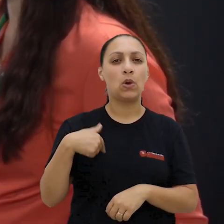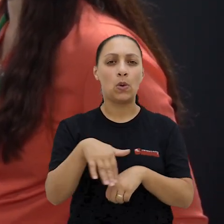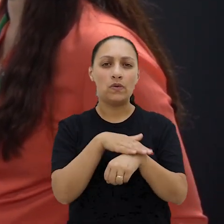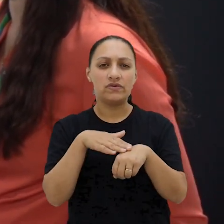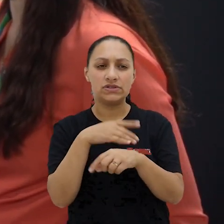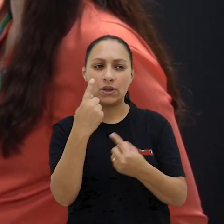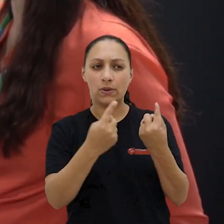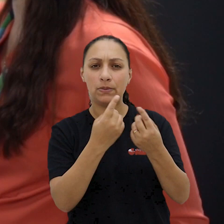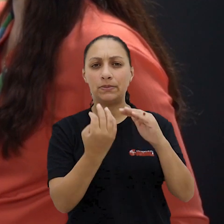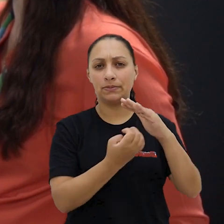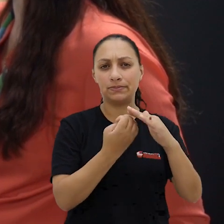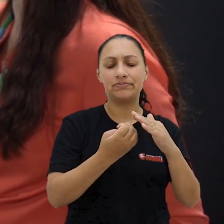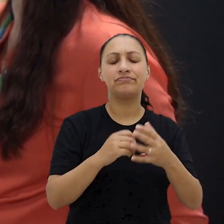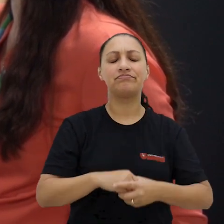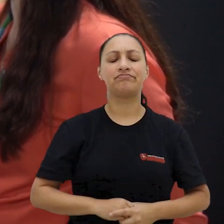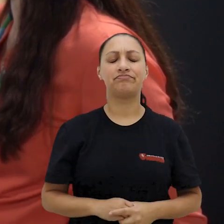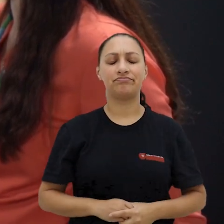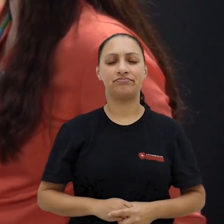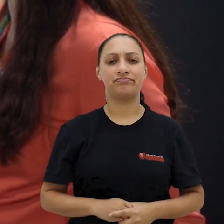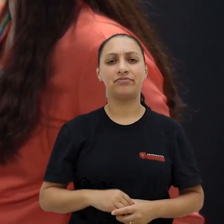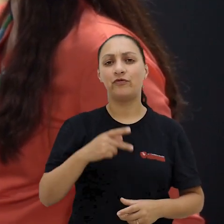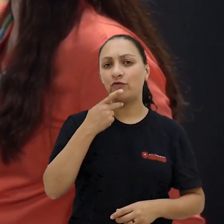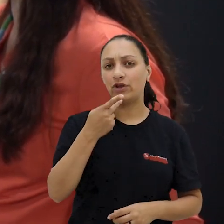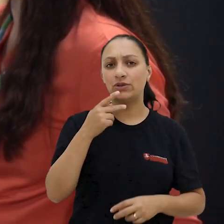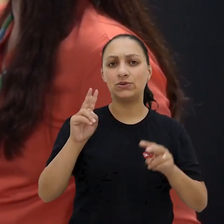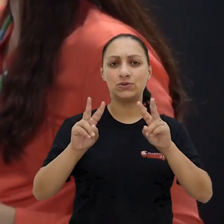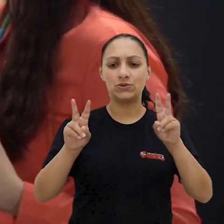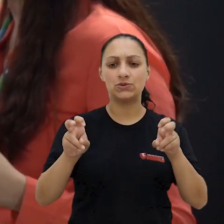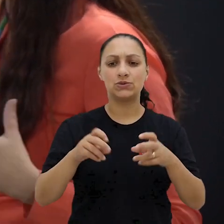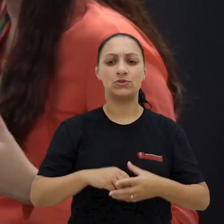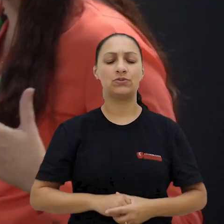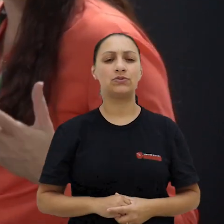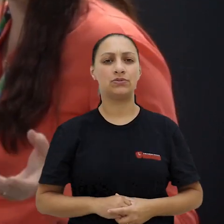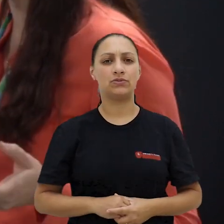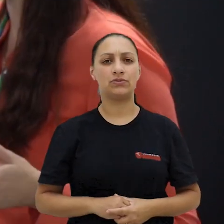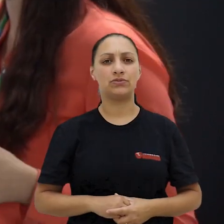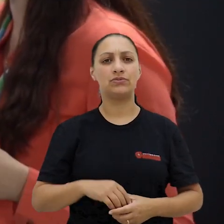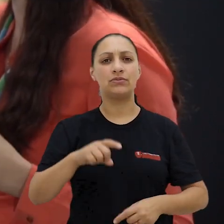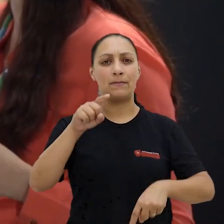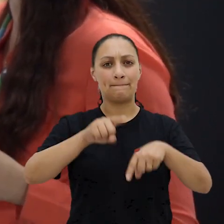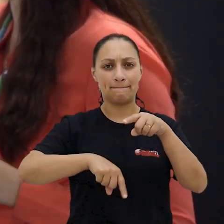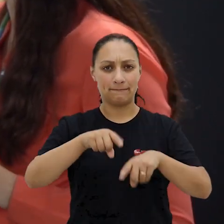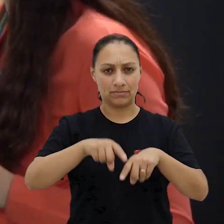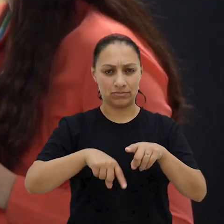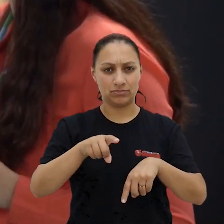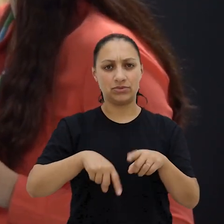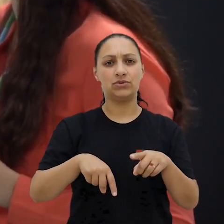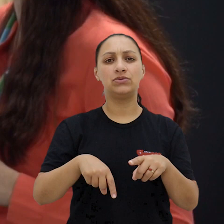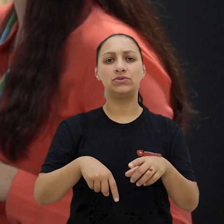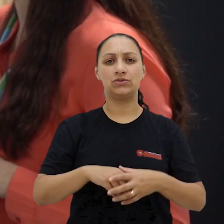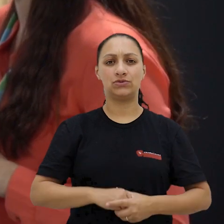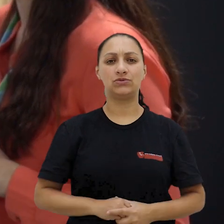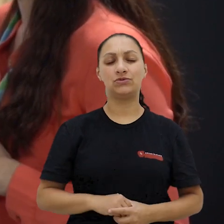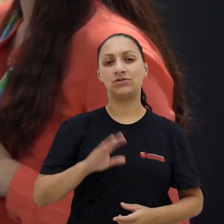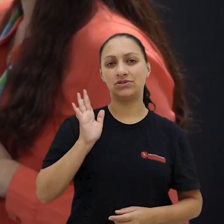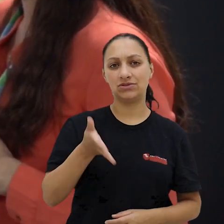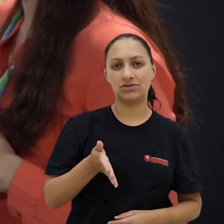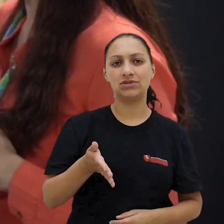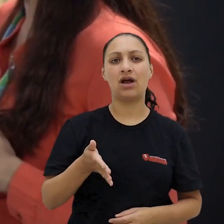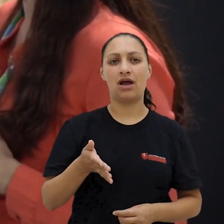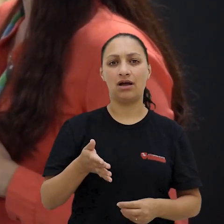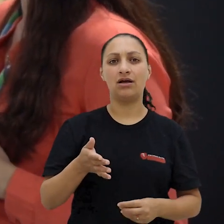empresas, a gente falou que a gente ia fazer ali, a gente sempre, isso é outro produto do comitê que já saiu de um tempo,